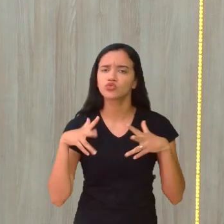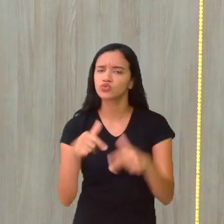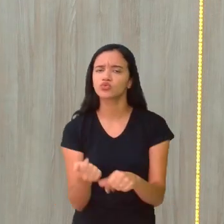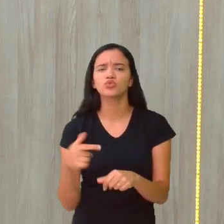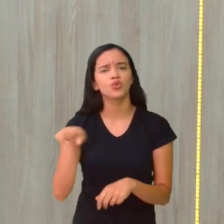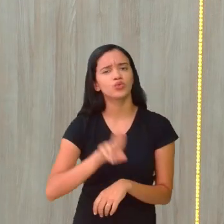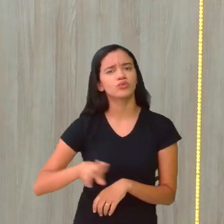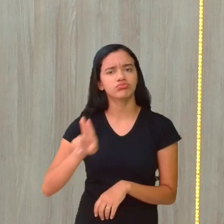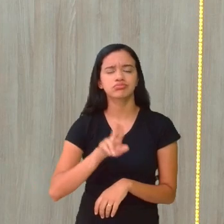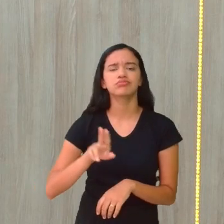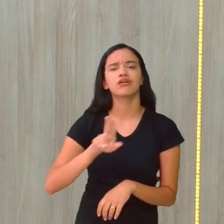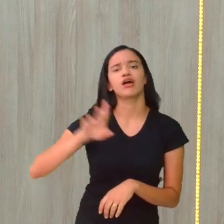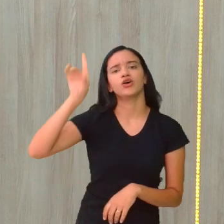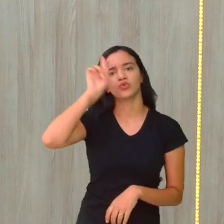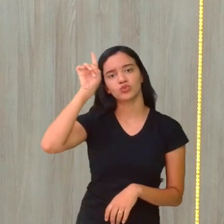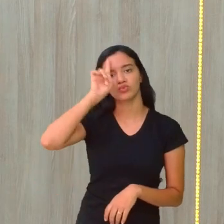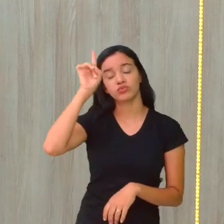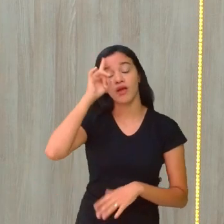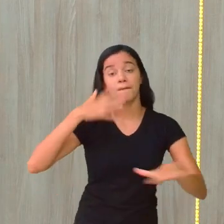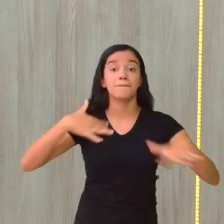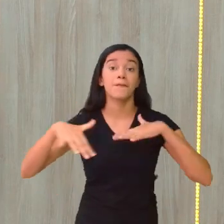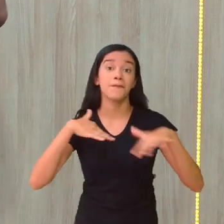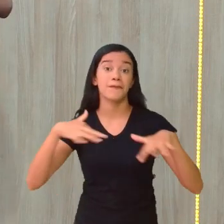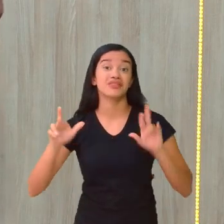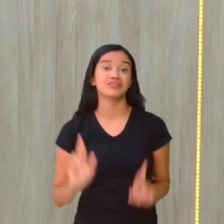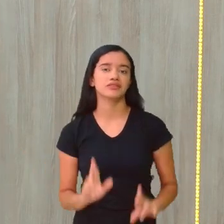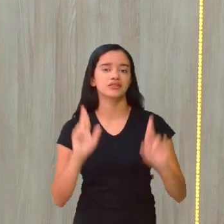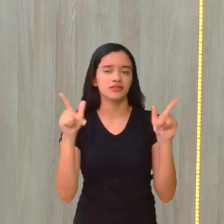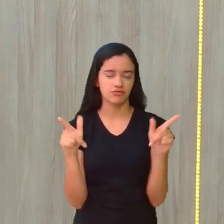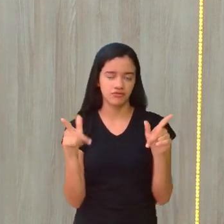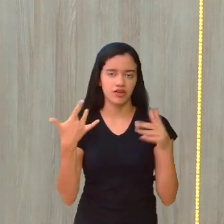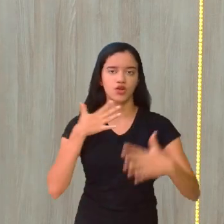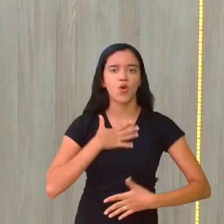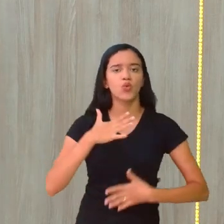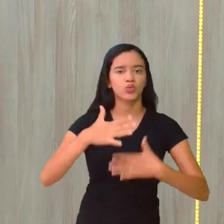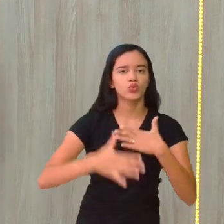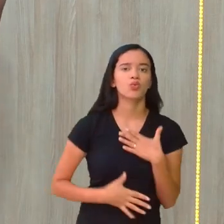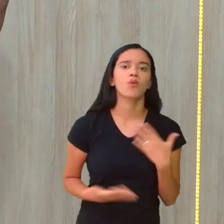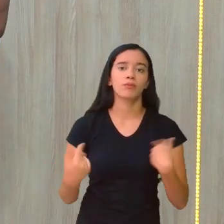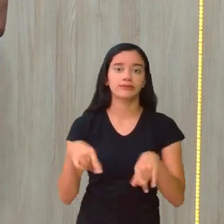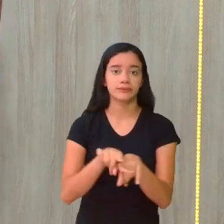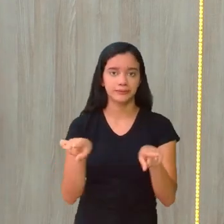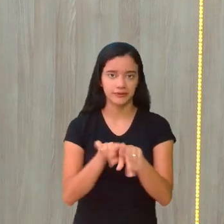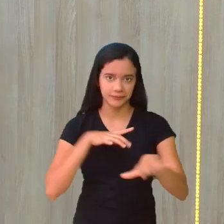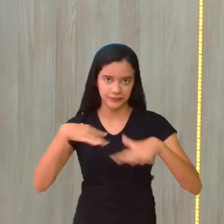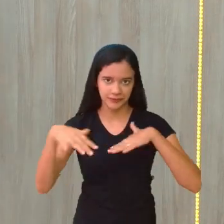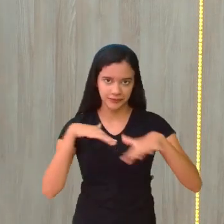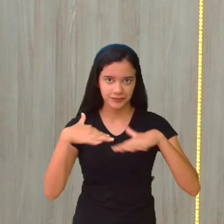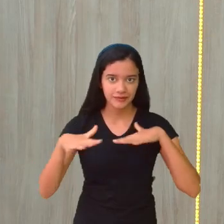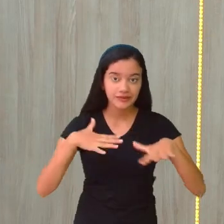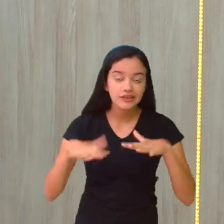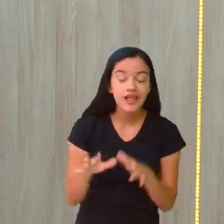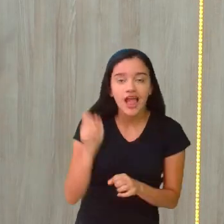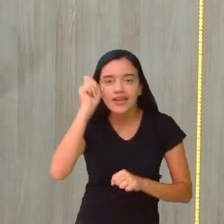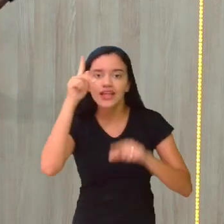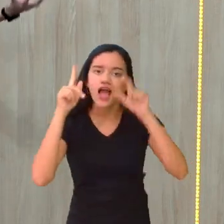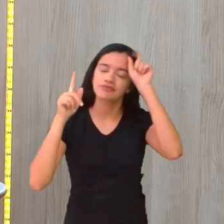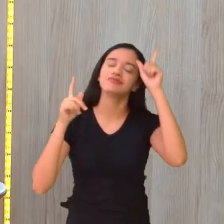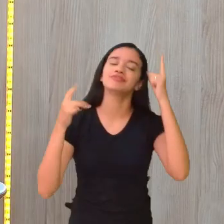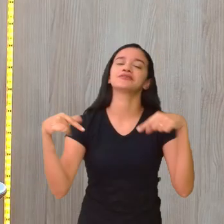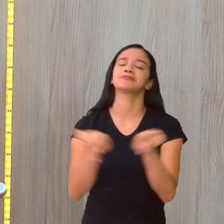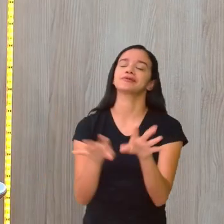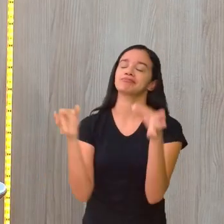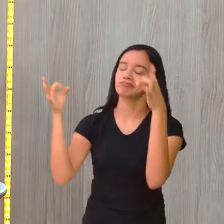fazer movimentos ali diferentes, né, elaborados, explorar o seu corpo e os seus movimentos. E trabalha essa criatividade aí, Com né?